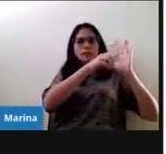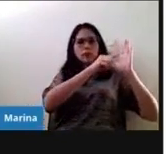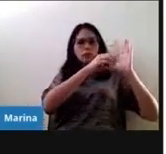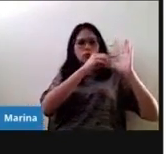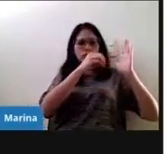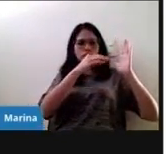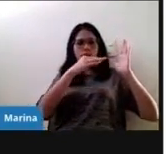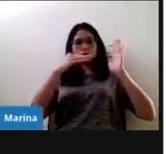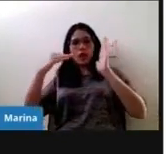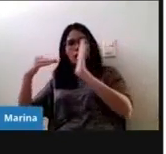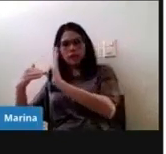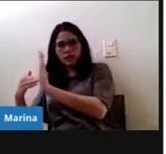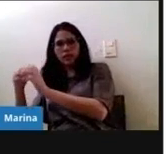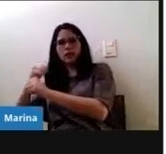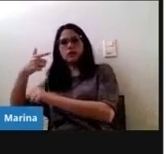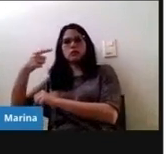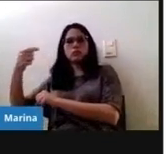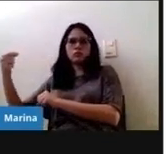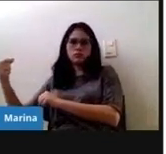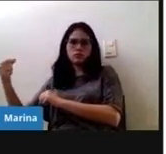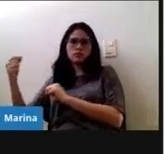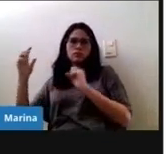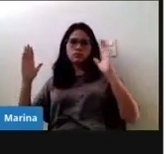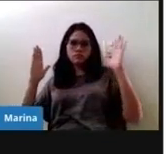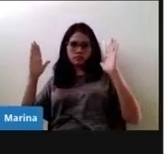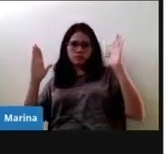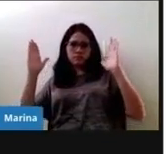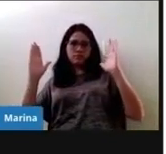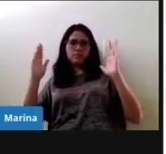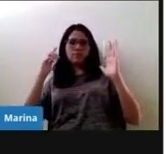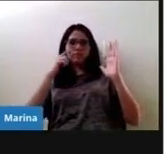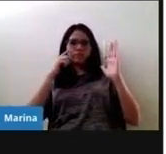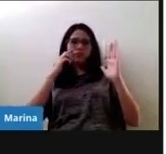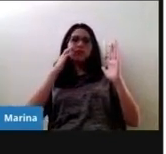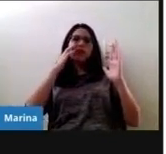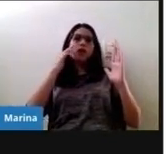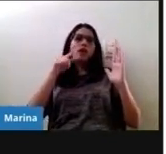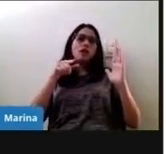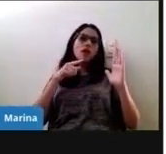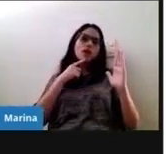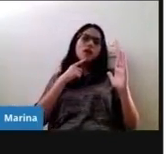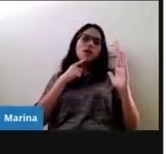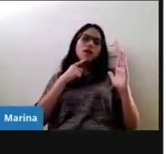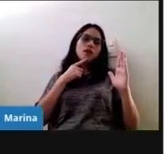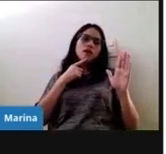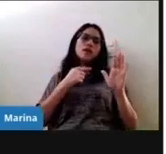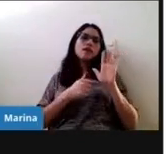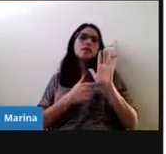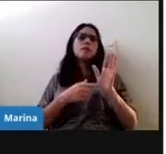vê aqui? A gente vê justamente corroborando aí com a tendência à